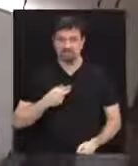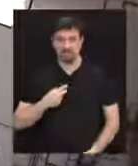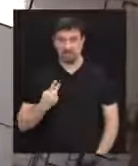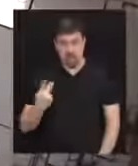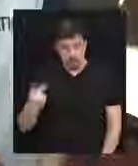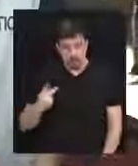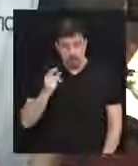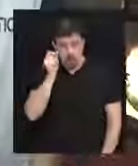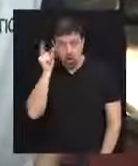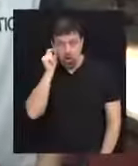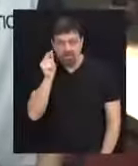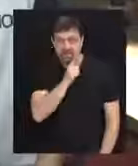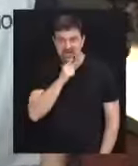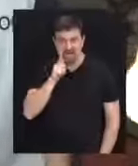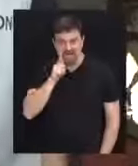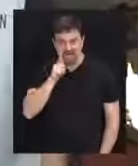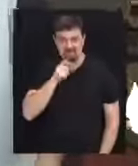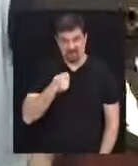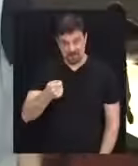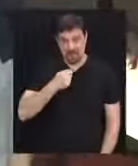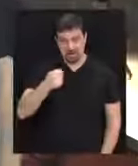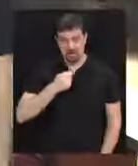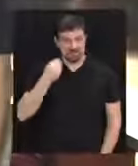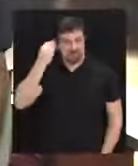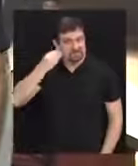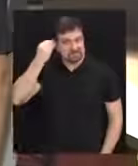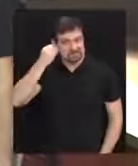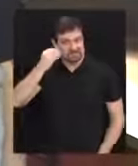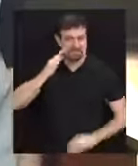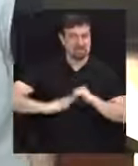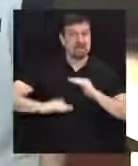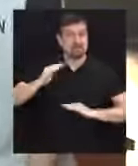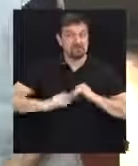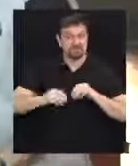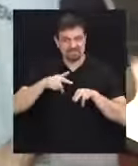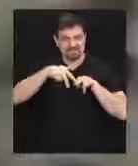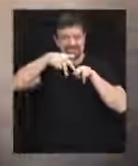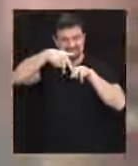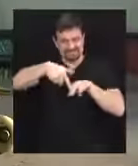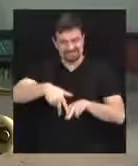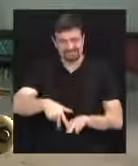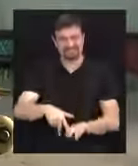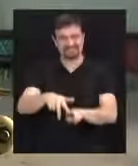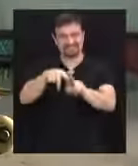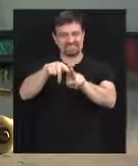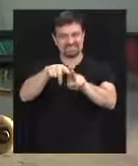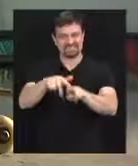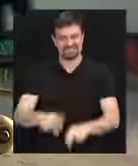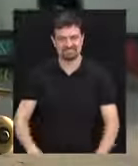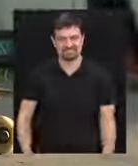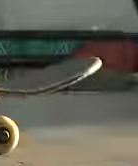cá porque eu e o Anil também vamos tentar entrar nessa. Vamos pra pista? Vamos pra pista. Vamos aí, galera.